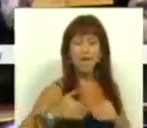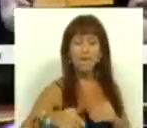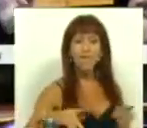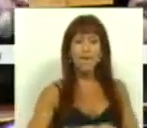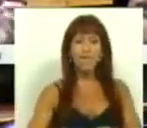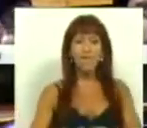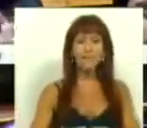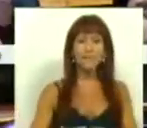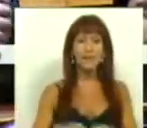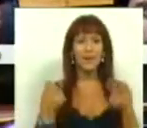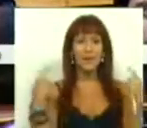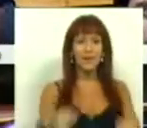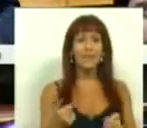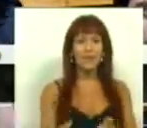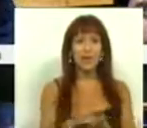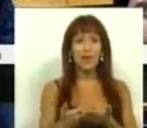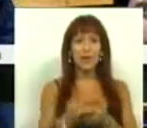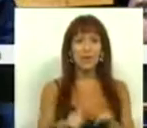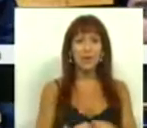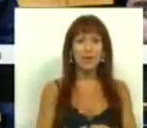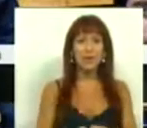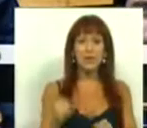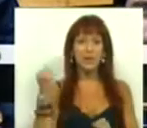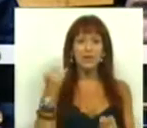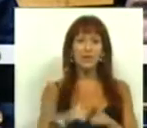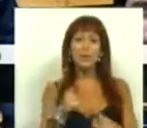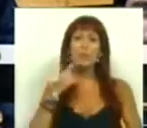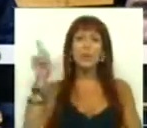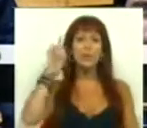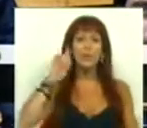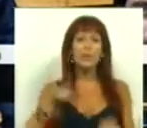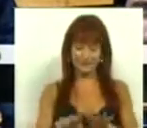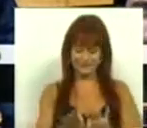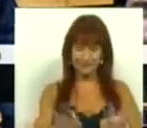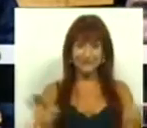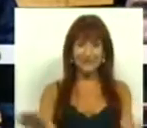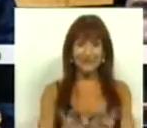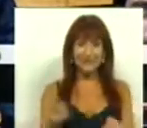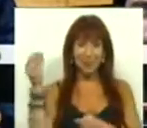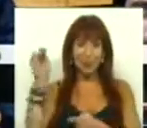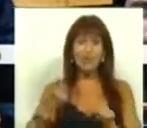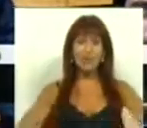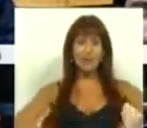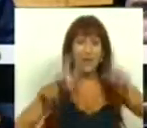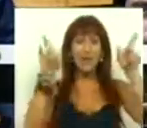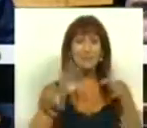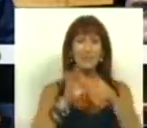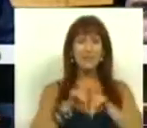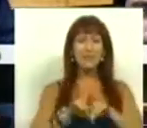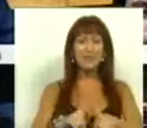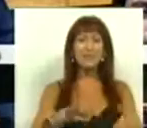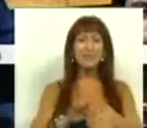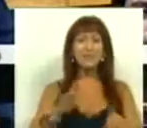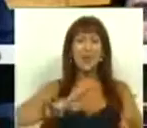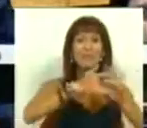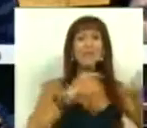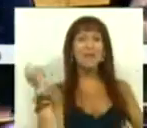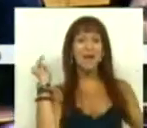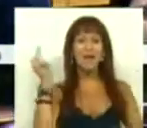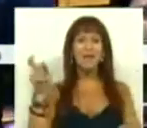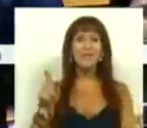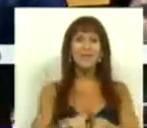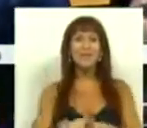prazo, nós dispormos na economia de um instrumento tão importante como seja um banco de desenvolvimento, tal como existe no Brasil há